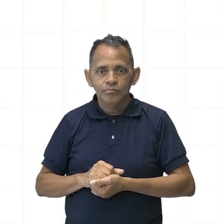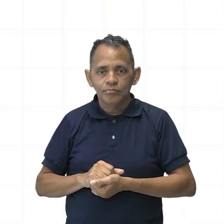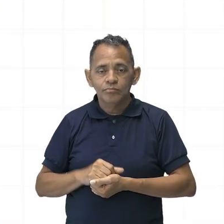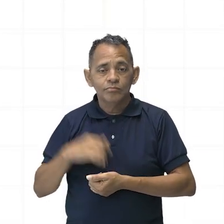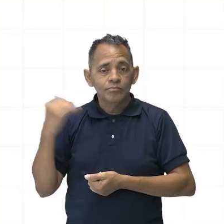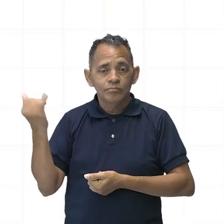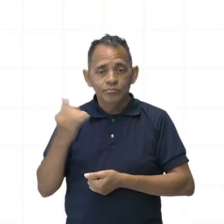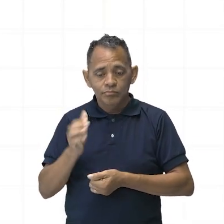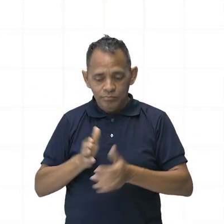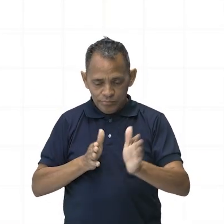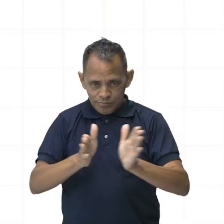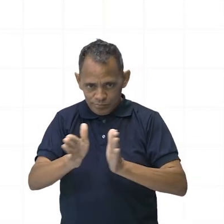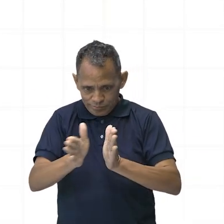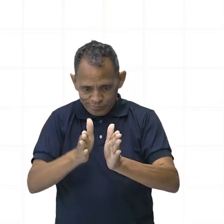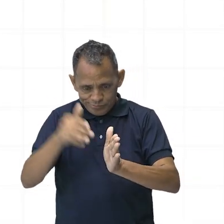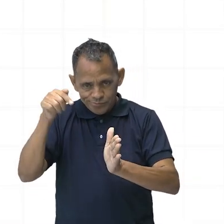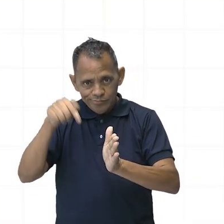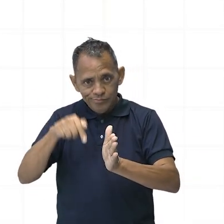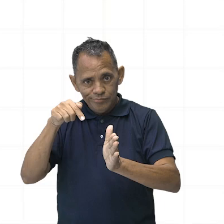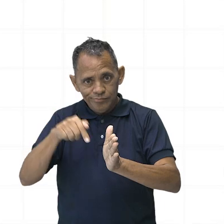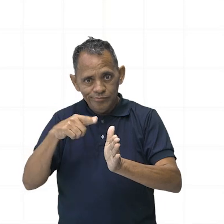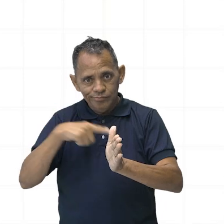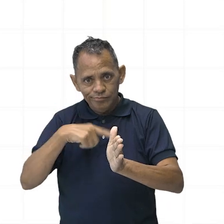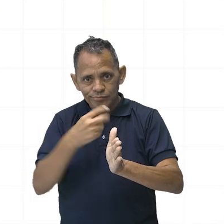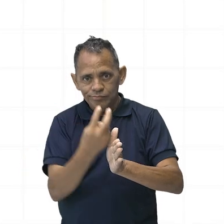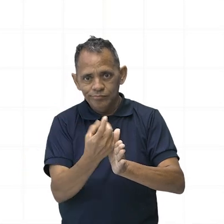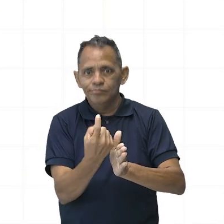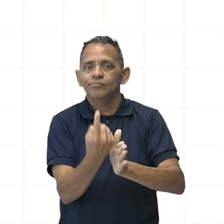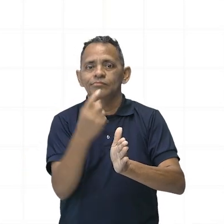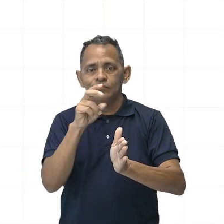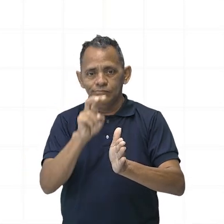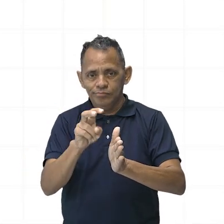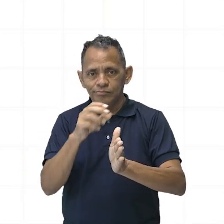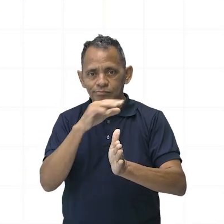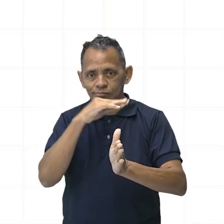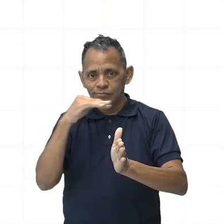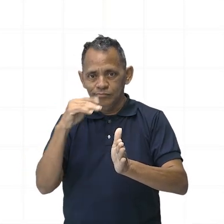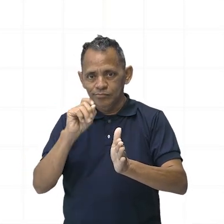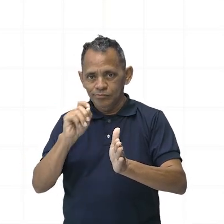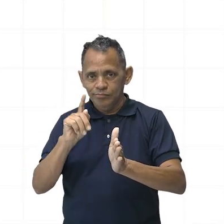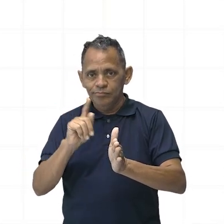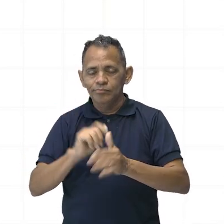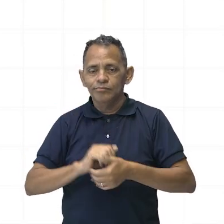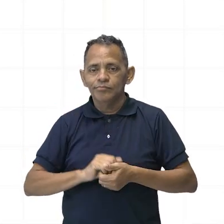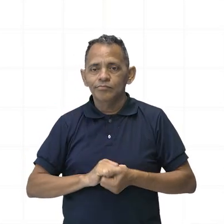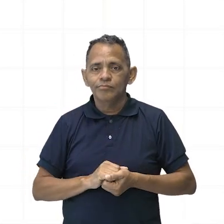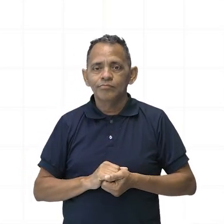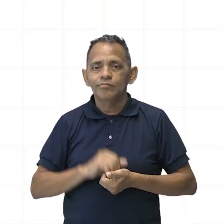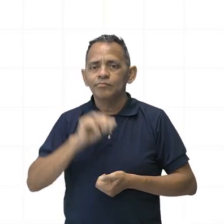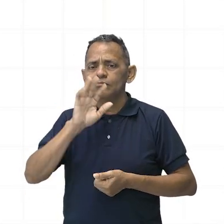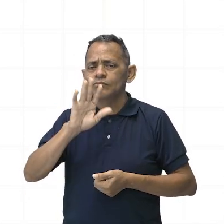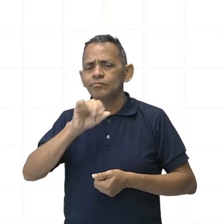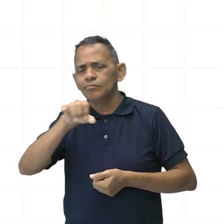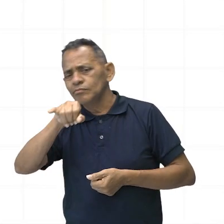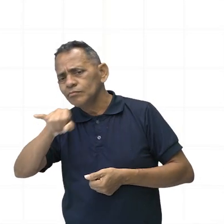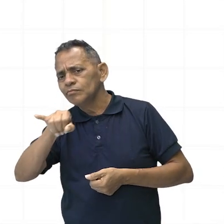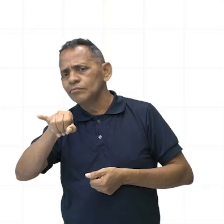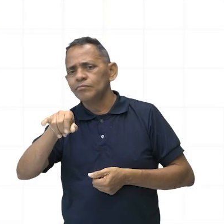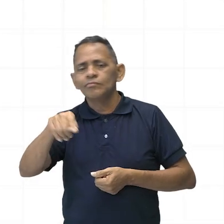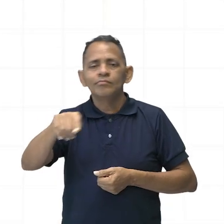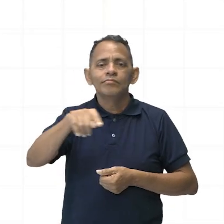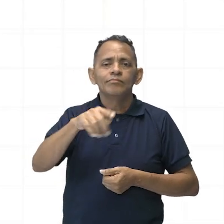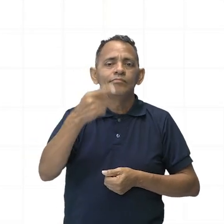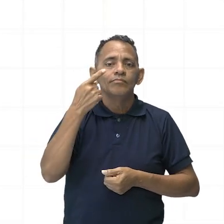2,250. O importante é que nesse intervalo tem um total de 15 crianças, certo? Só que se